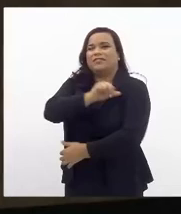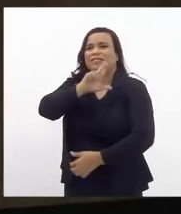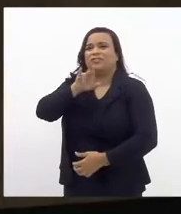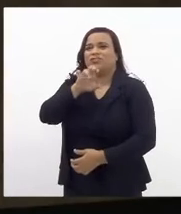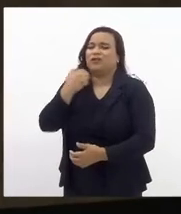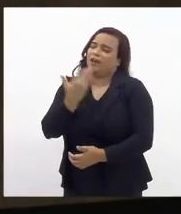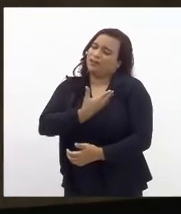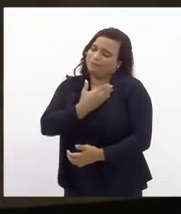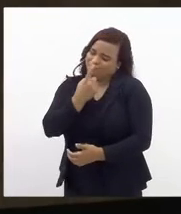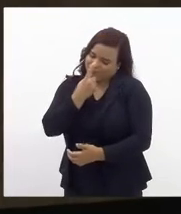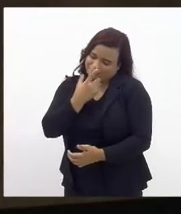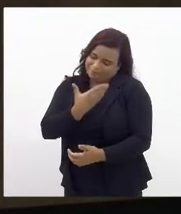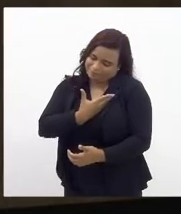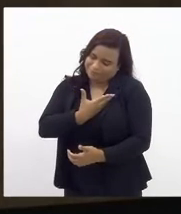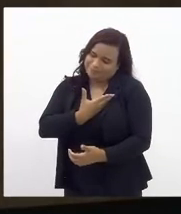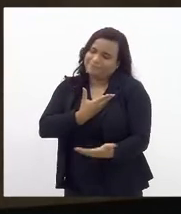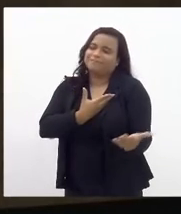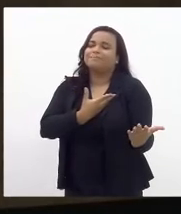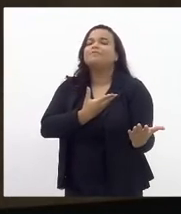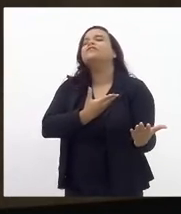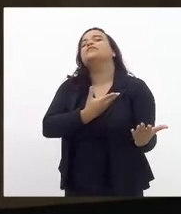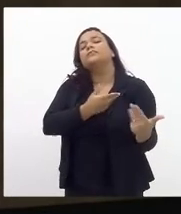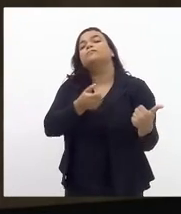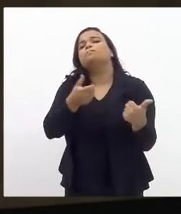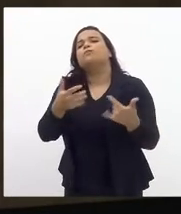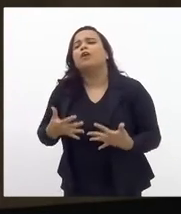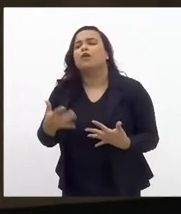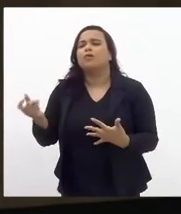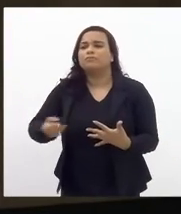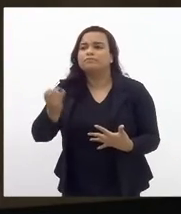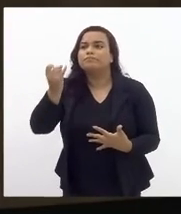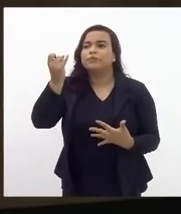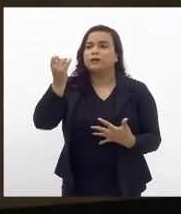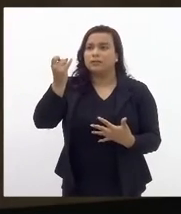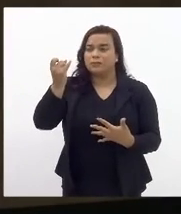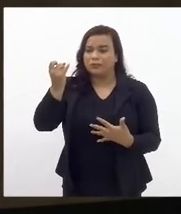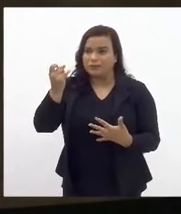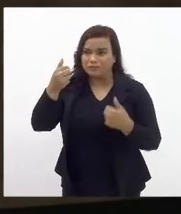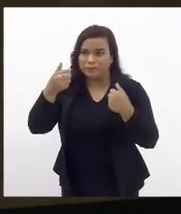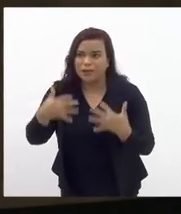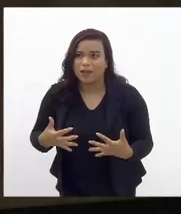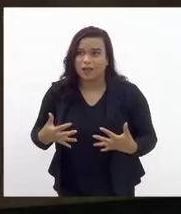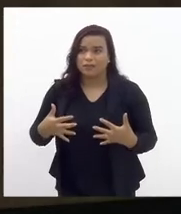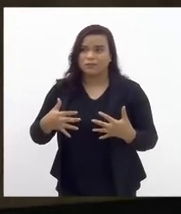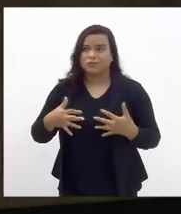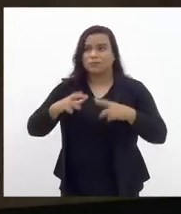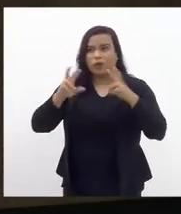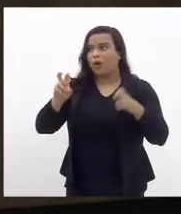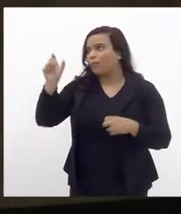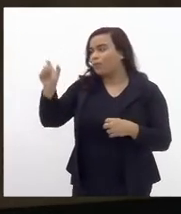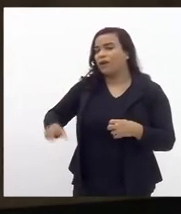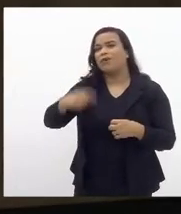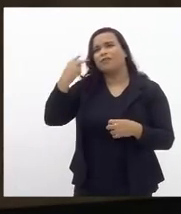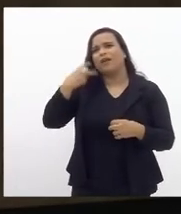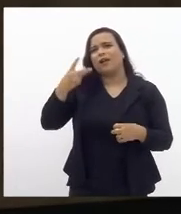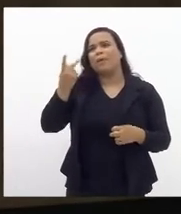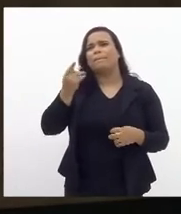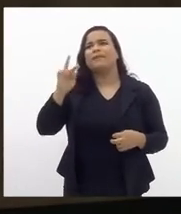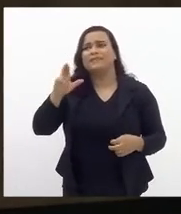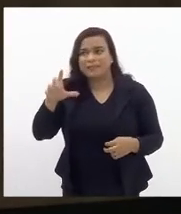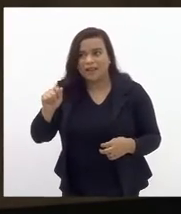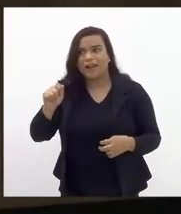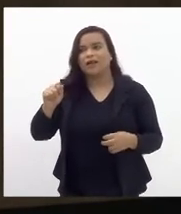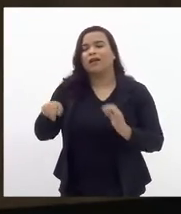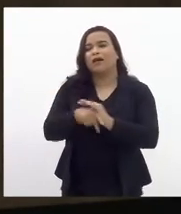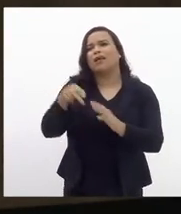amiga, que fez aqui um importante desagravo à vereadora Priscila, de Nova Friburgo, a quem